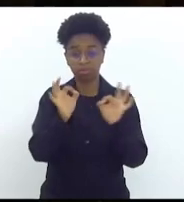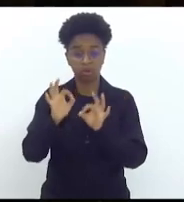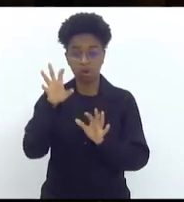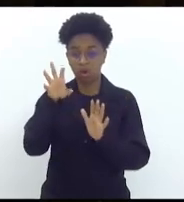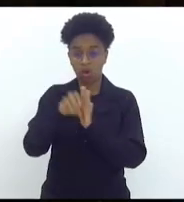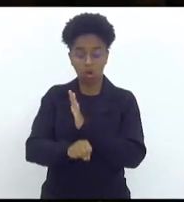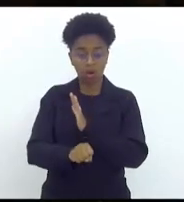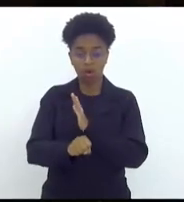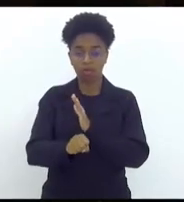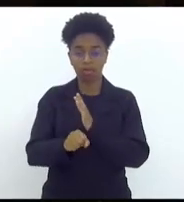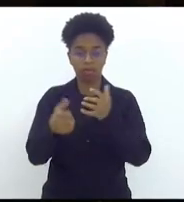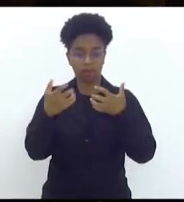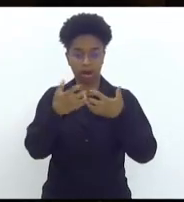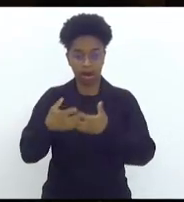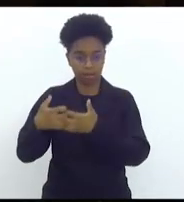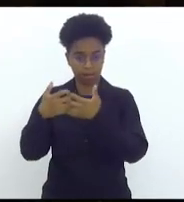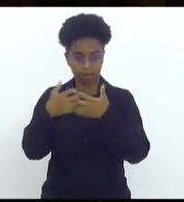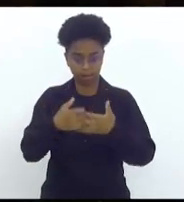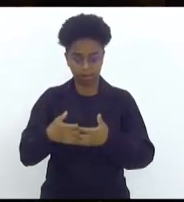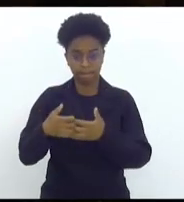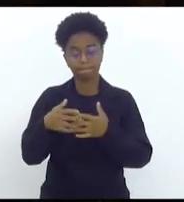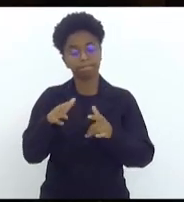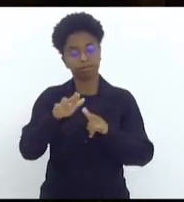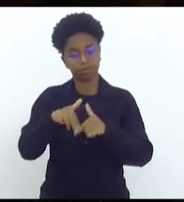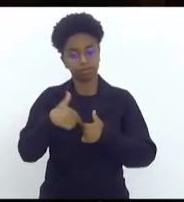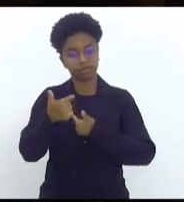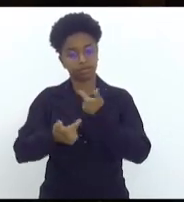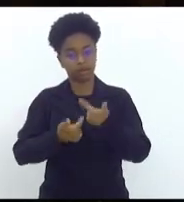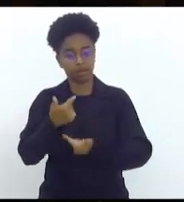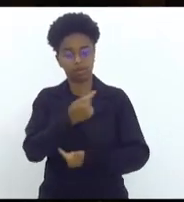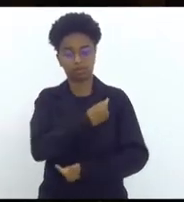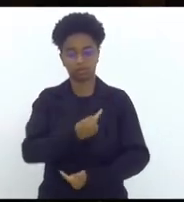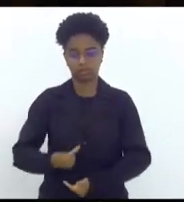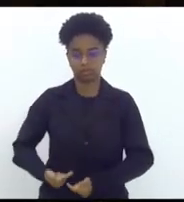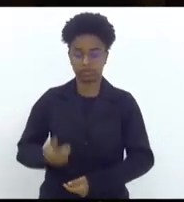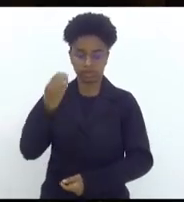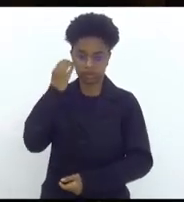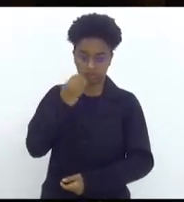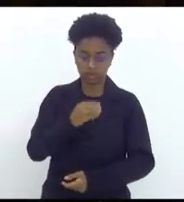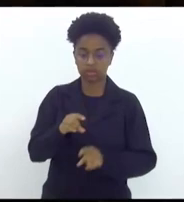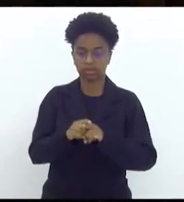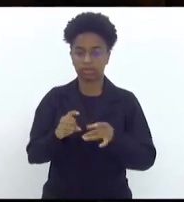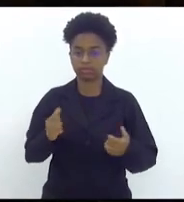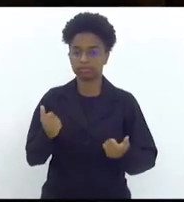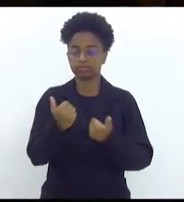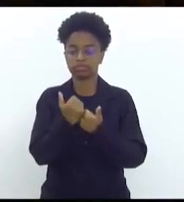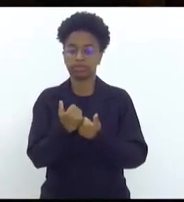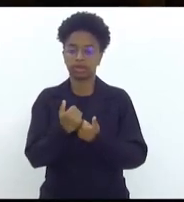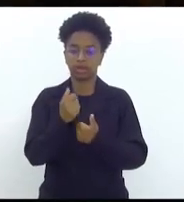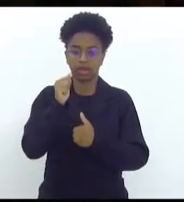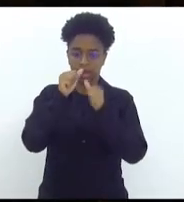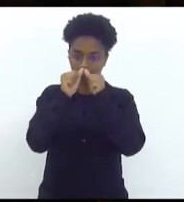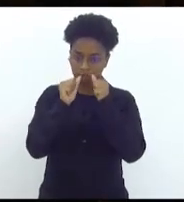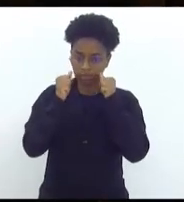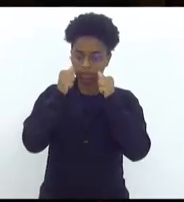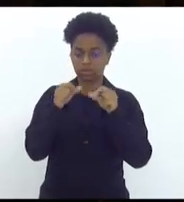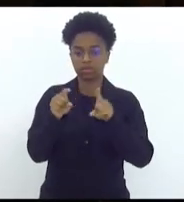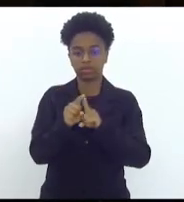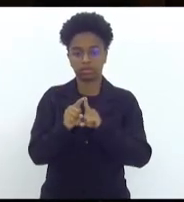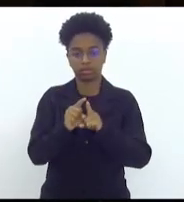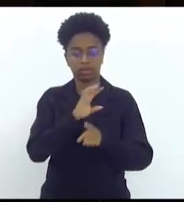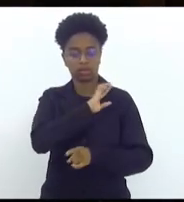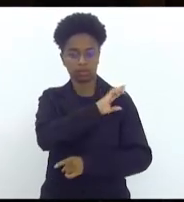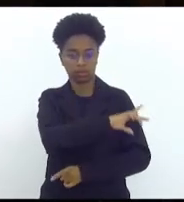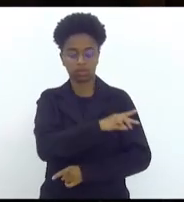roubo de carga fruto do trabalho do governador Cláudio Castro na Parceria com o prefeito Capitão Nelson e o nosso comandante do